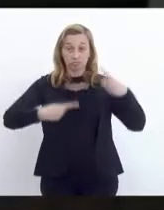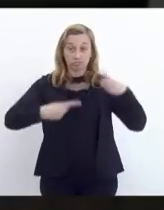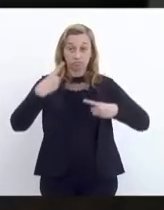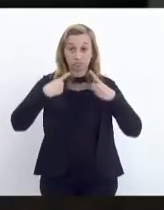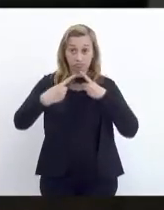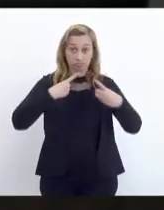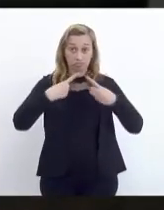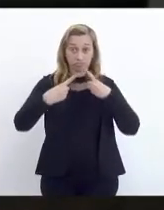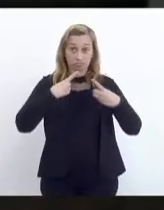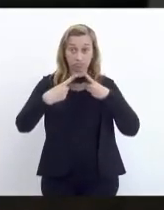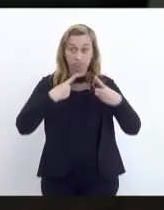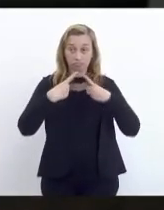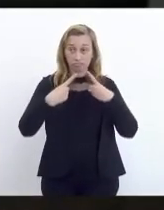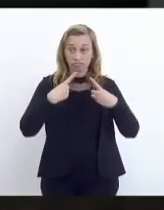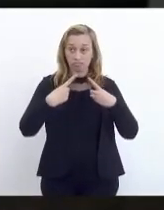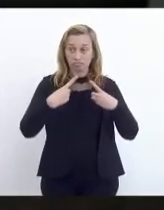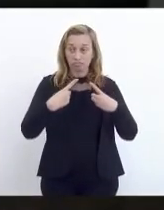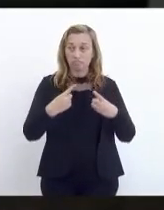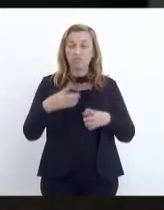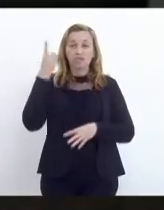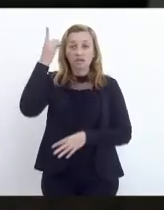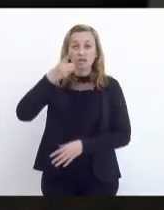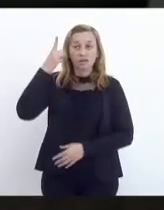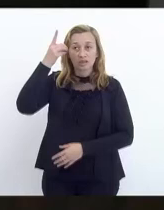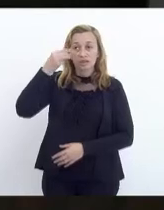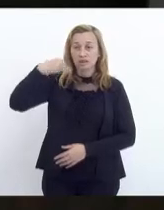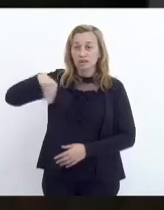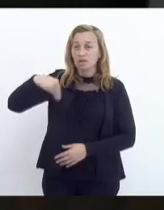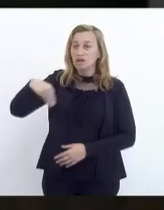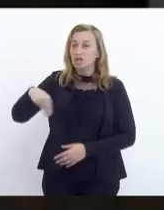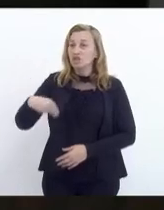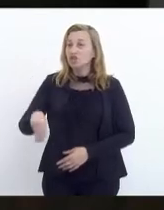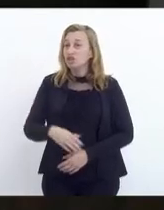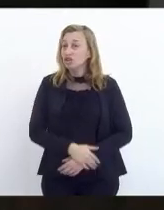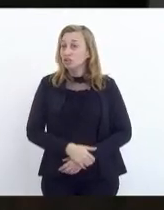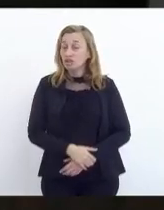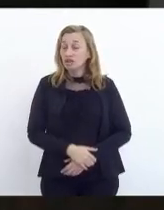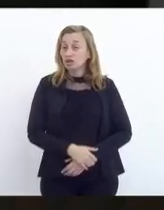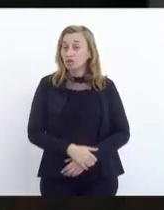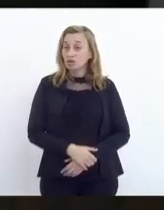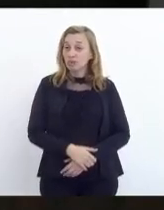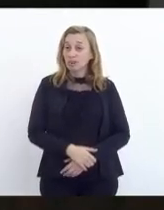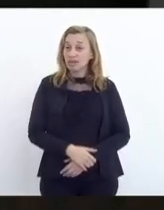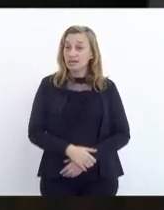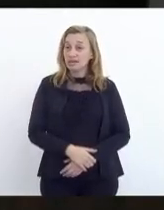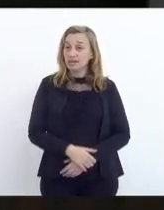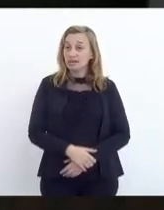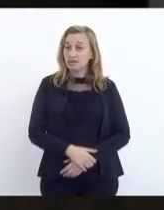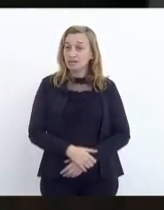discussão. Deputado Carlos Mink, que está com o microfone aberto. Quer discutir, deputado?